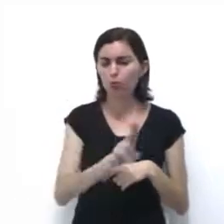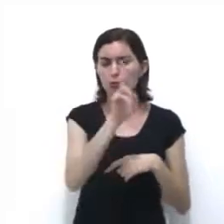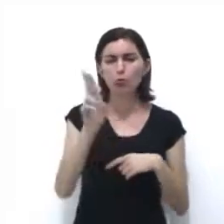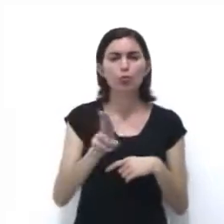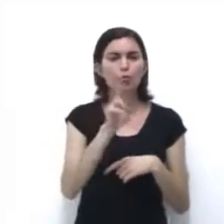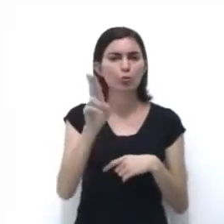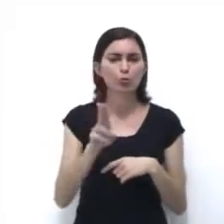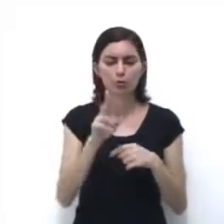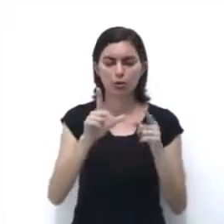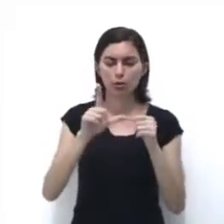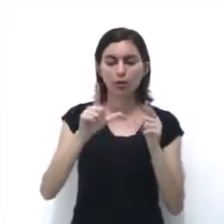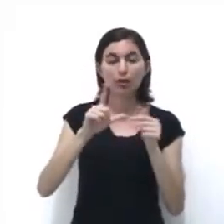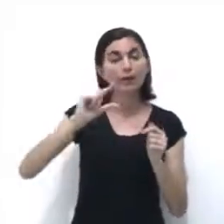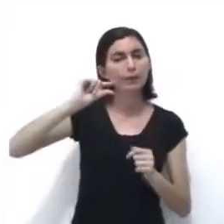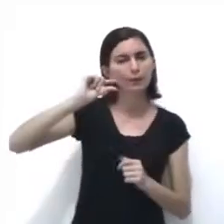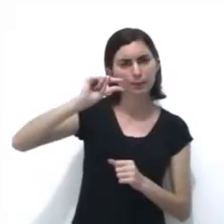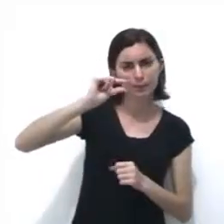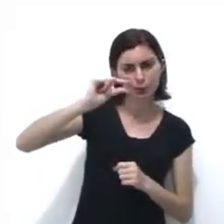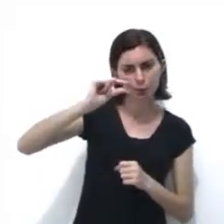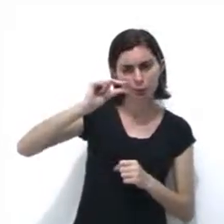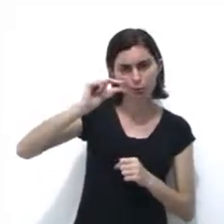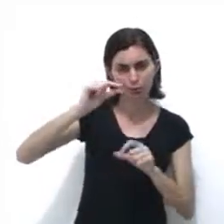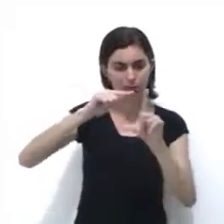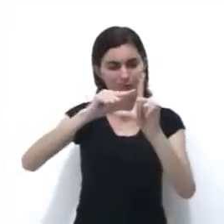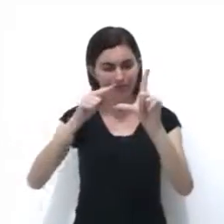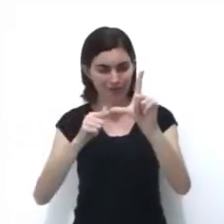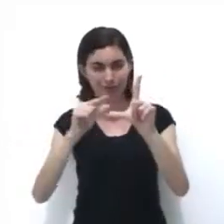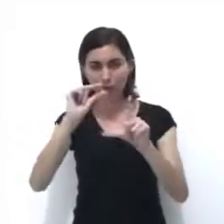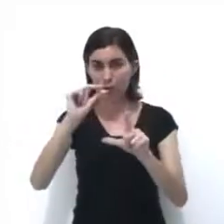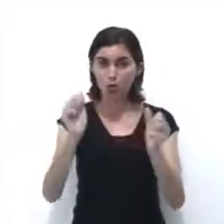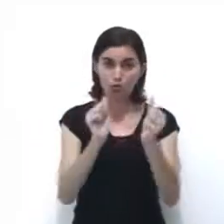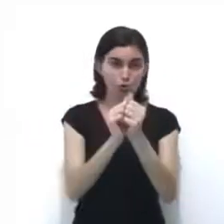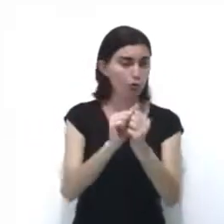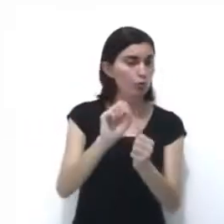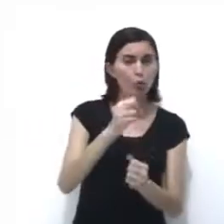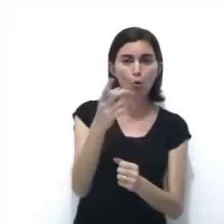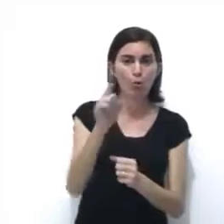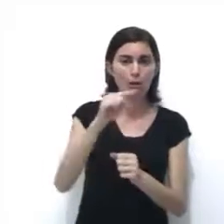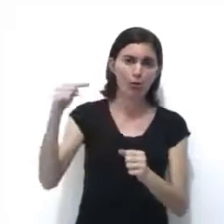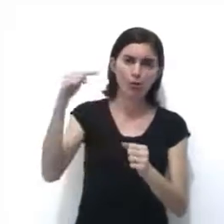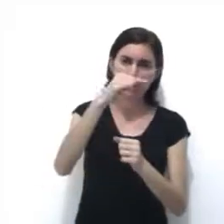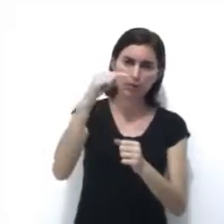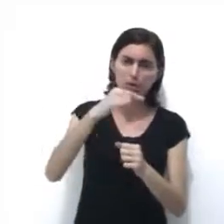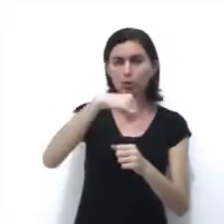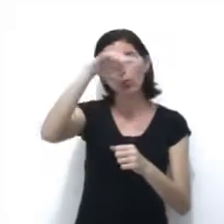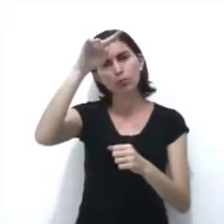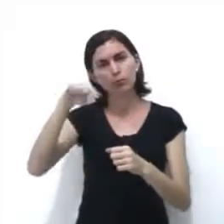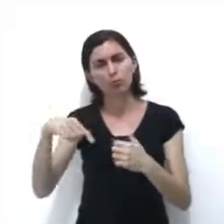usando simplesmente uma letra minúscula, acompanhada ou não de